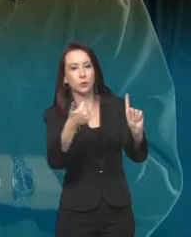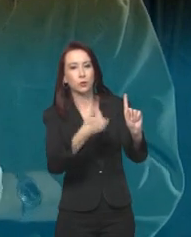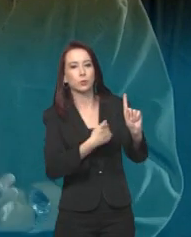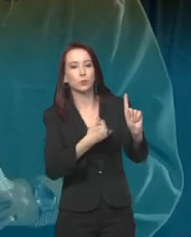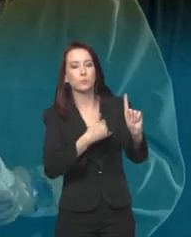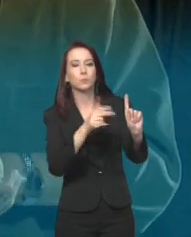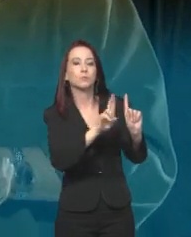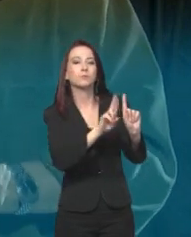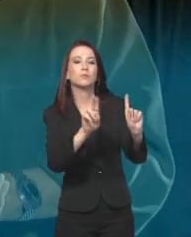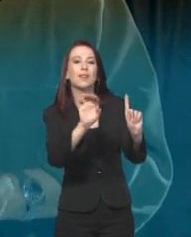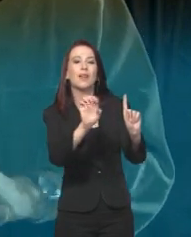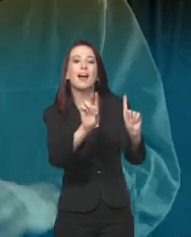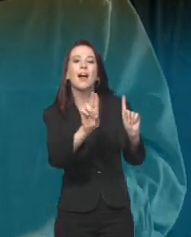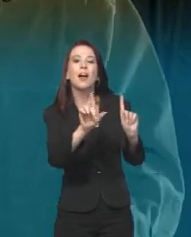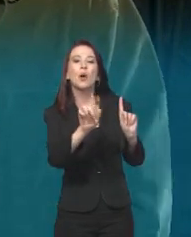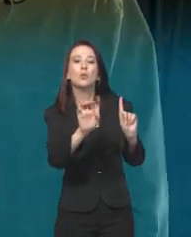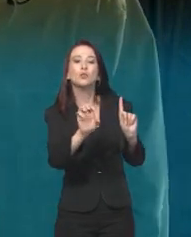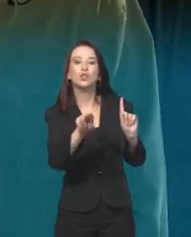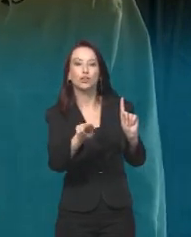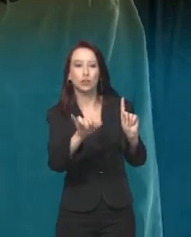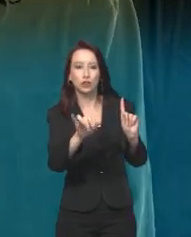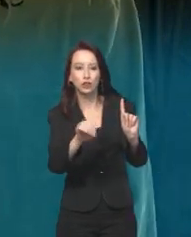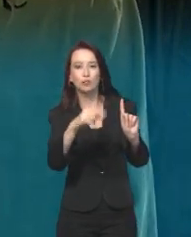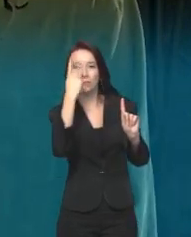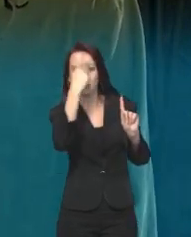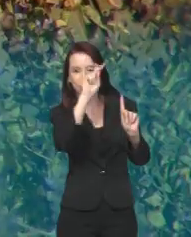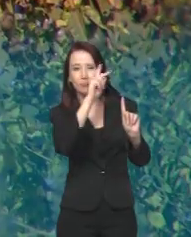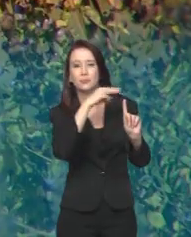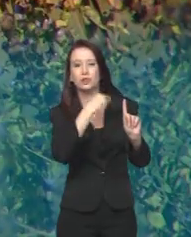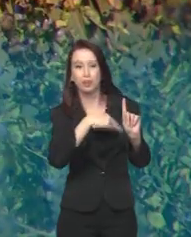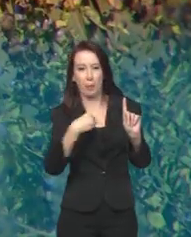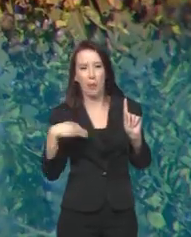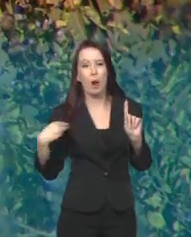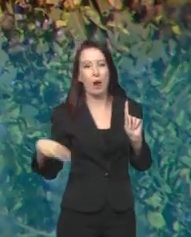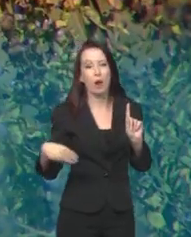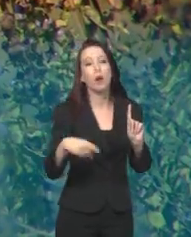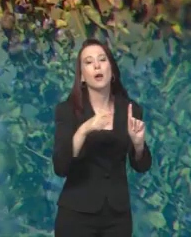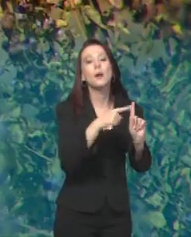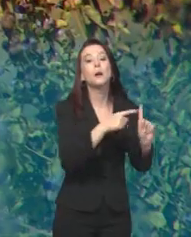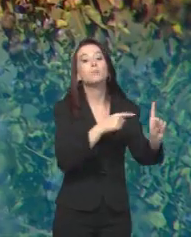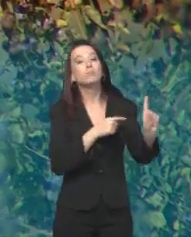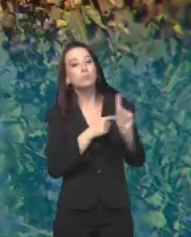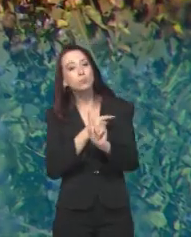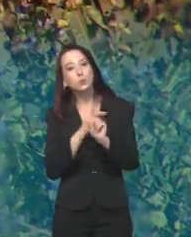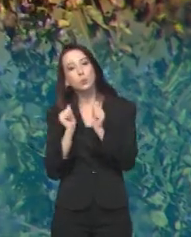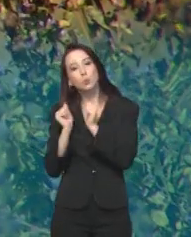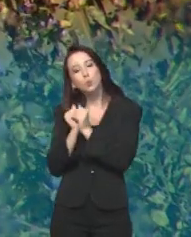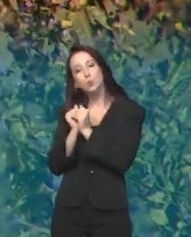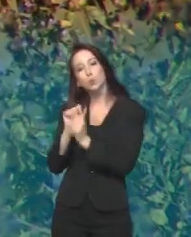se chamava Eugène Varmig, dinamarquês. E passou com Lund